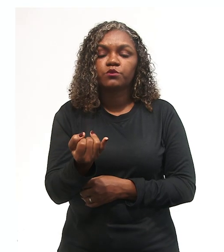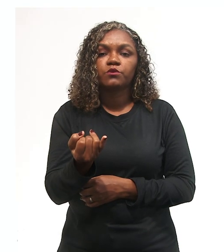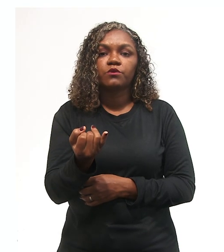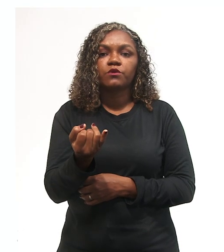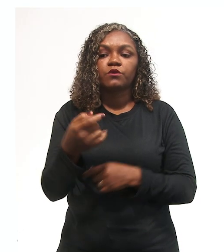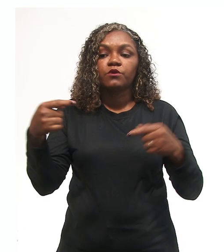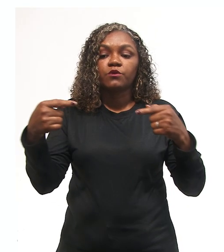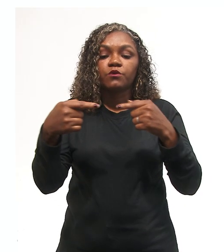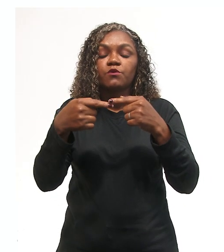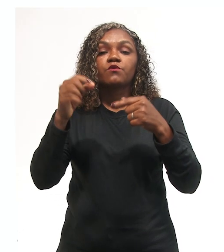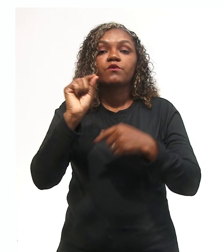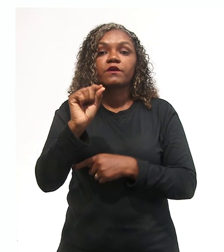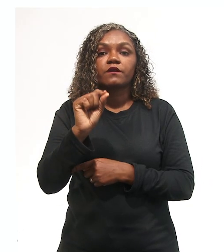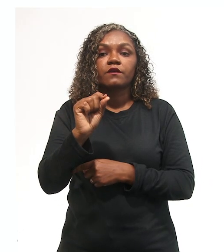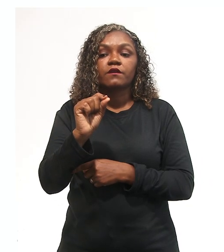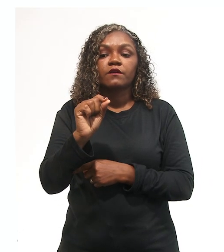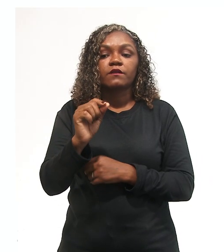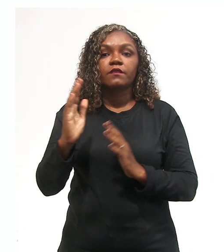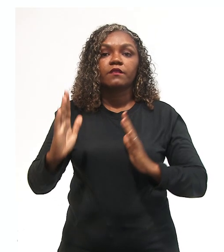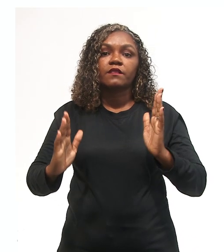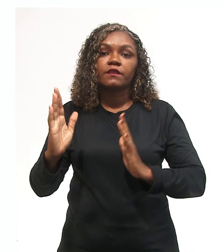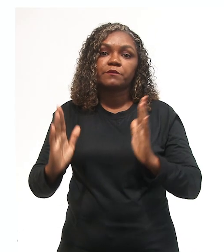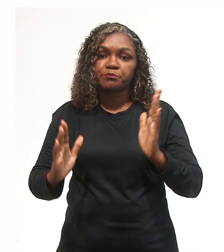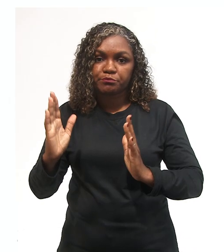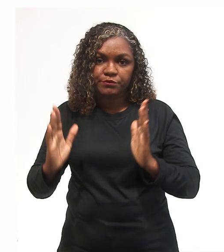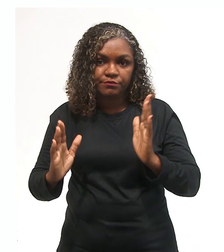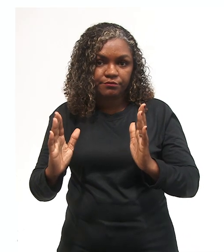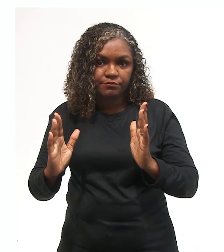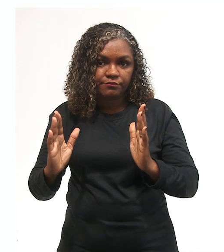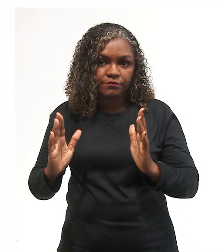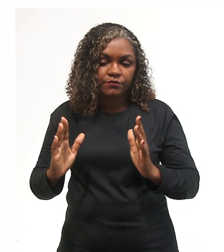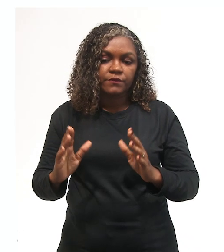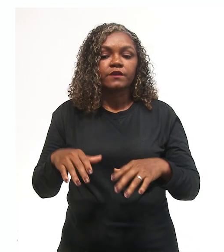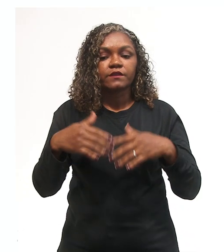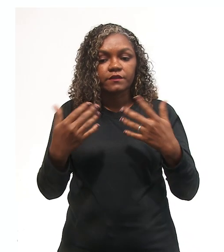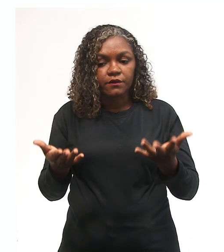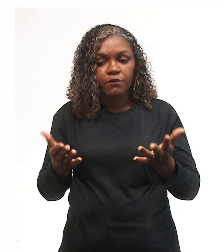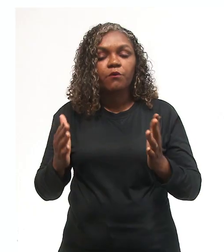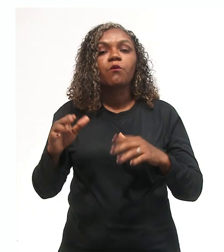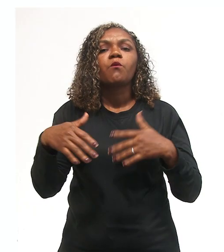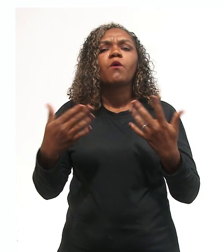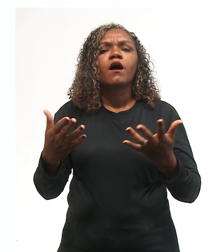diretamente ligada a alguma unidade de tempo, né? E quais são essas unidades de